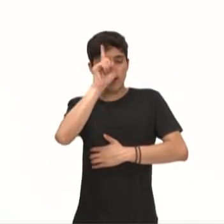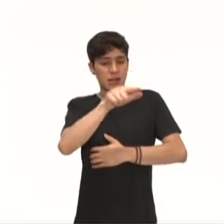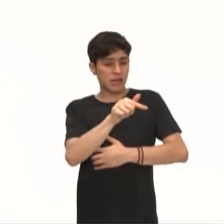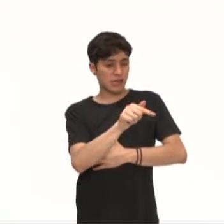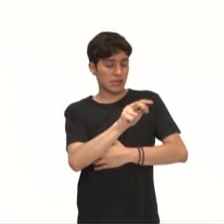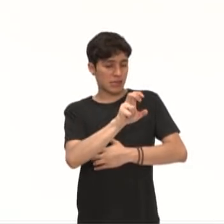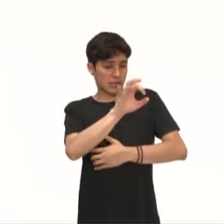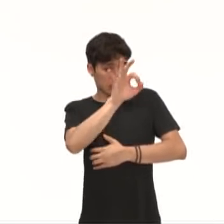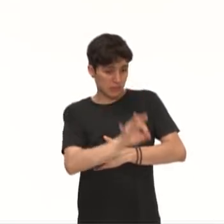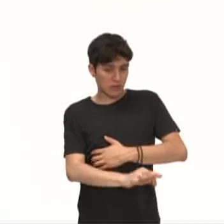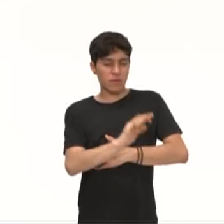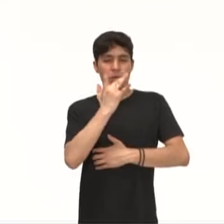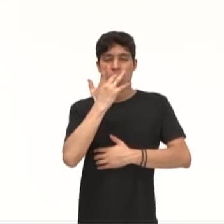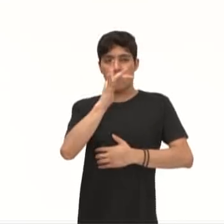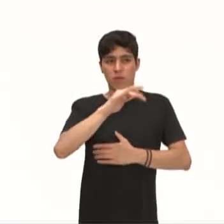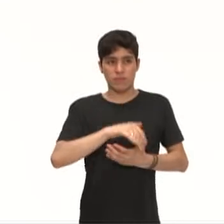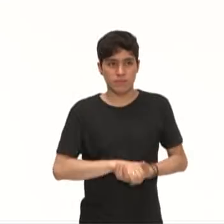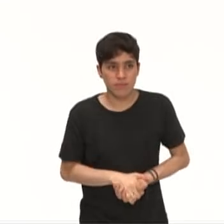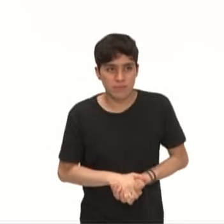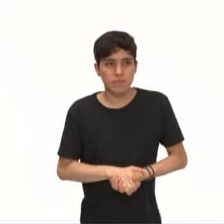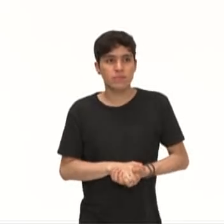75% ouro, né?